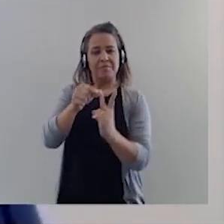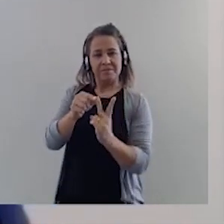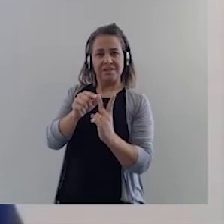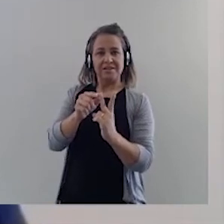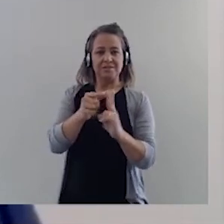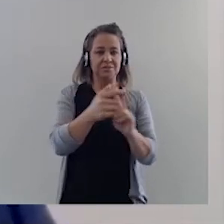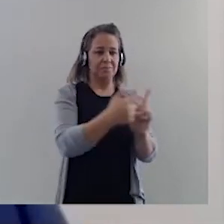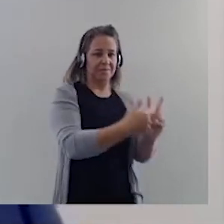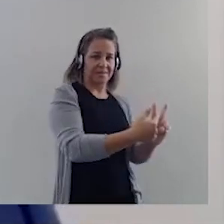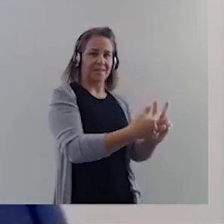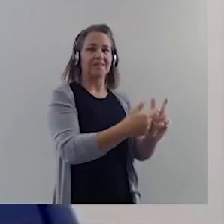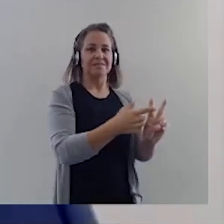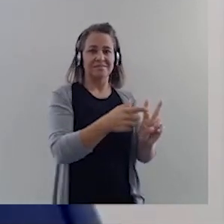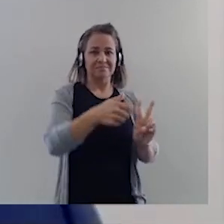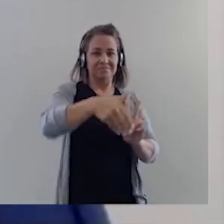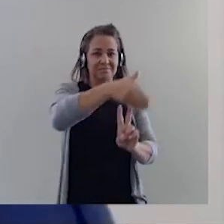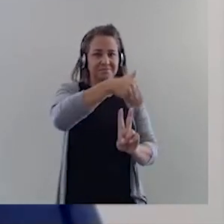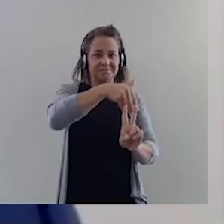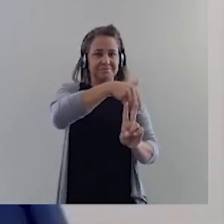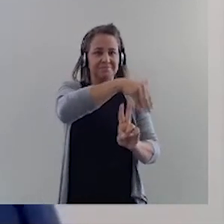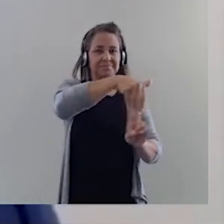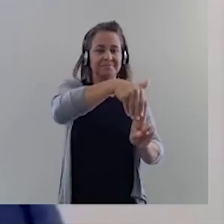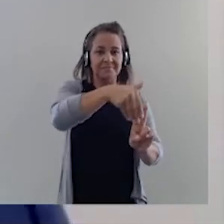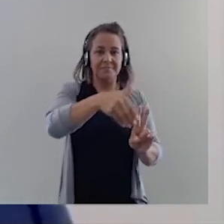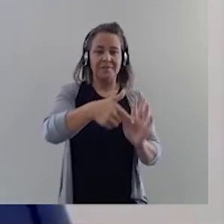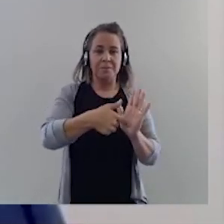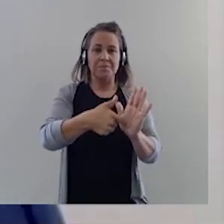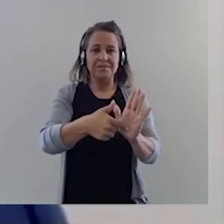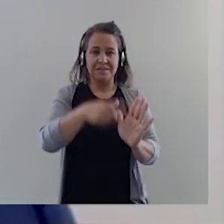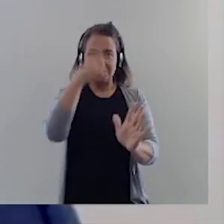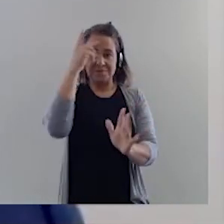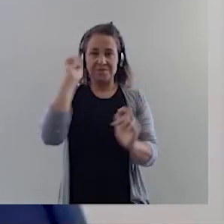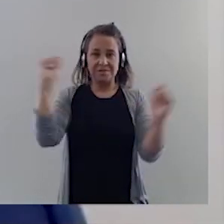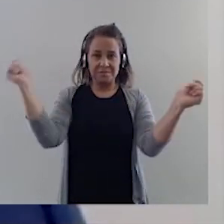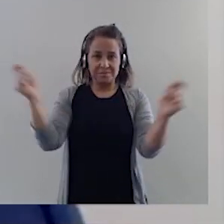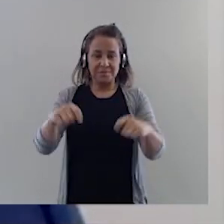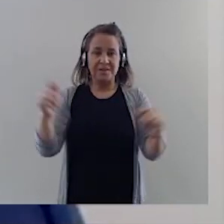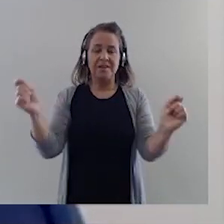outra virada para trás, simbolizando aí quem pode